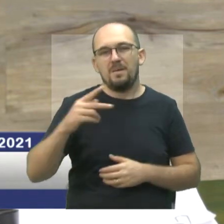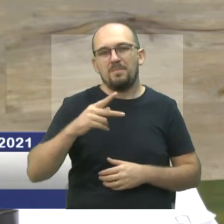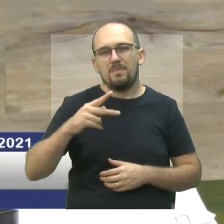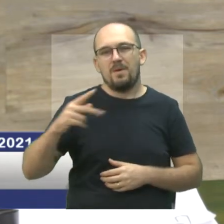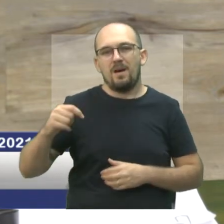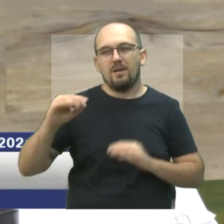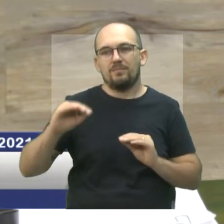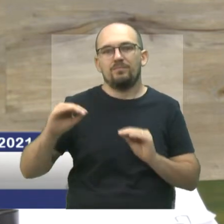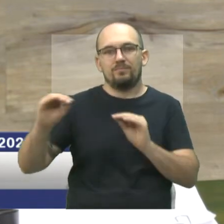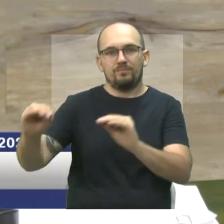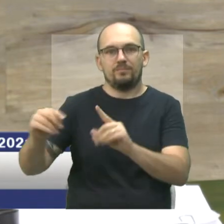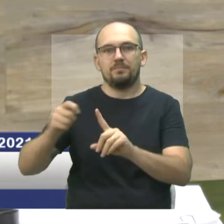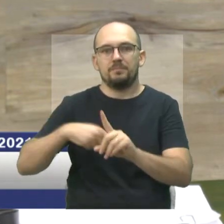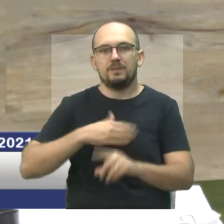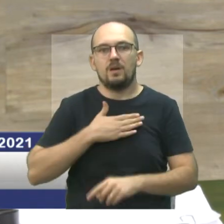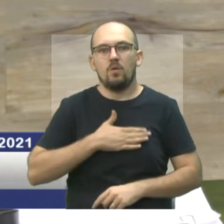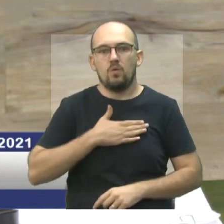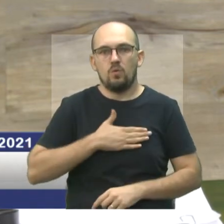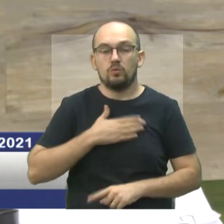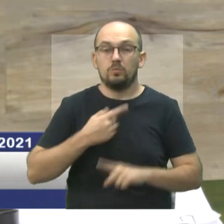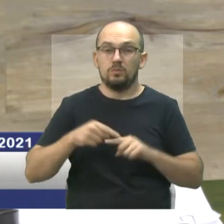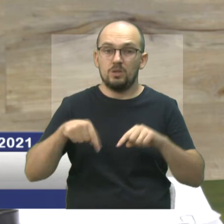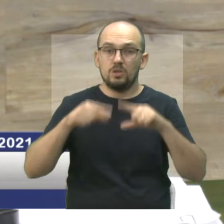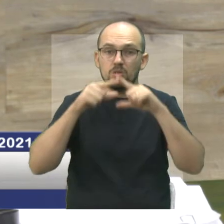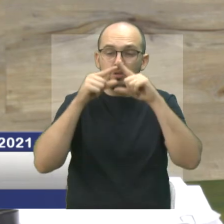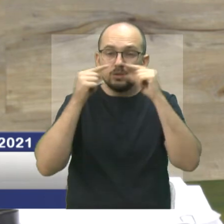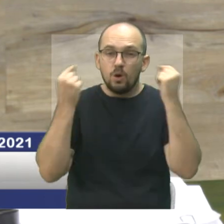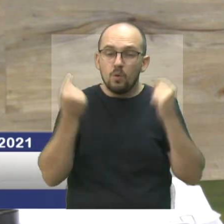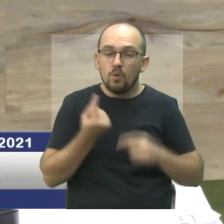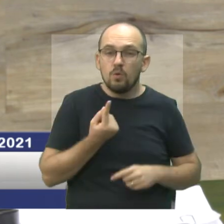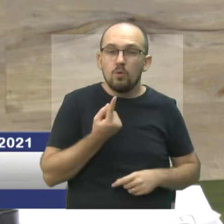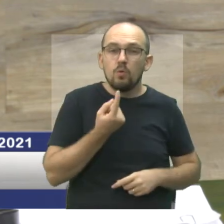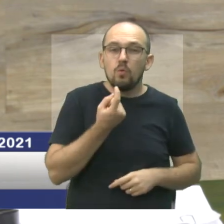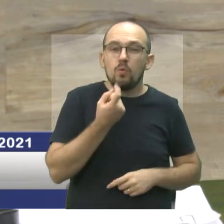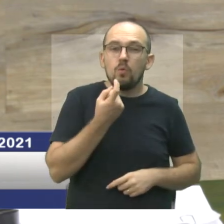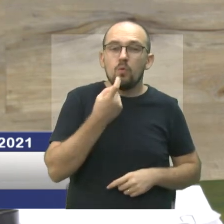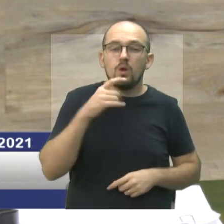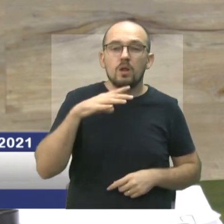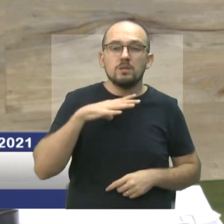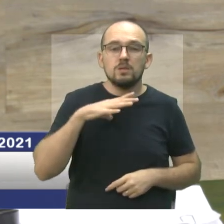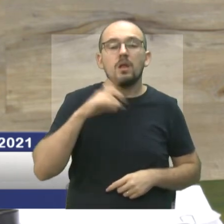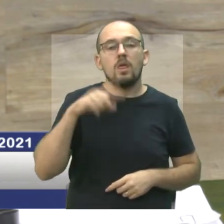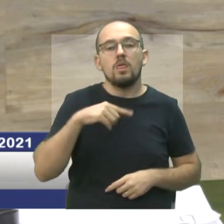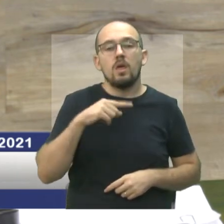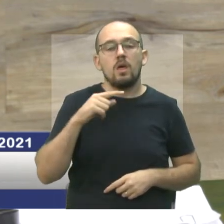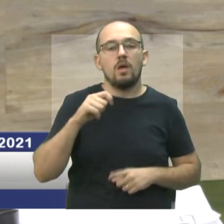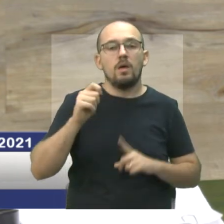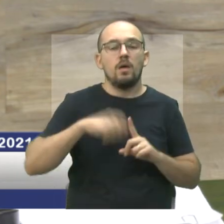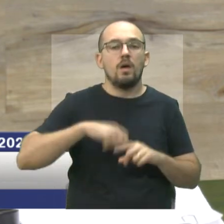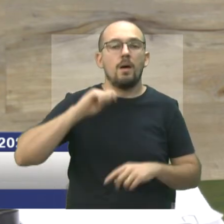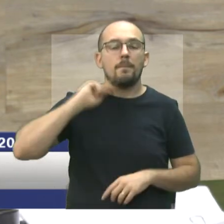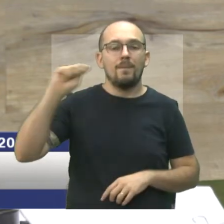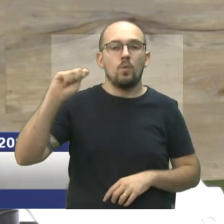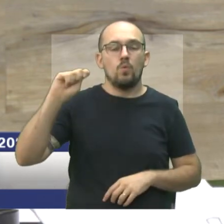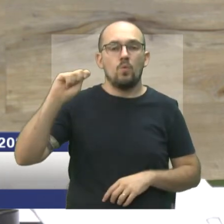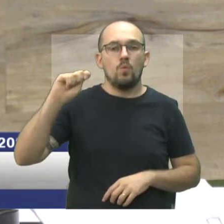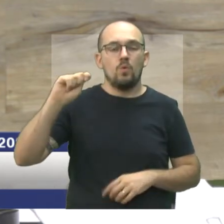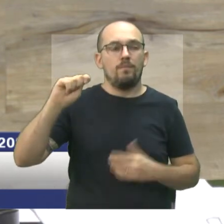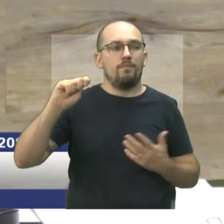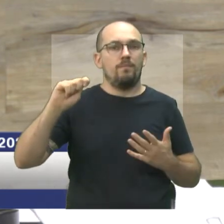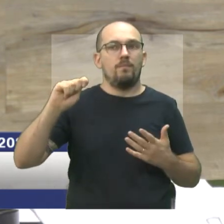em agosto, porque Jaú é uma das únicas cidades que a entrega era abril. E é muito difícil, assim, nesse